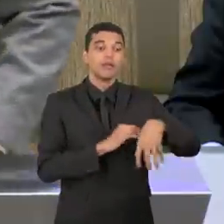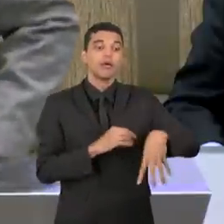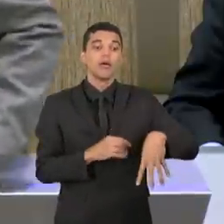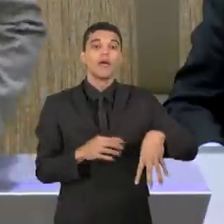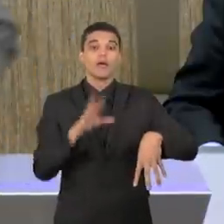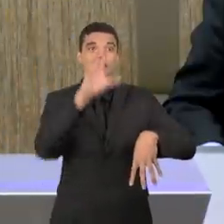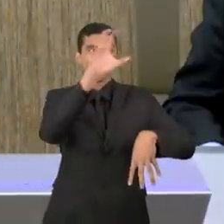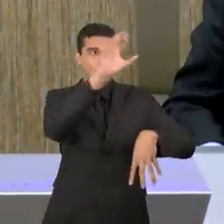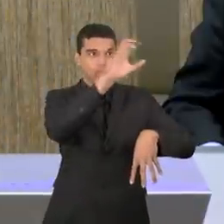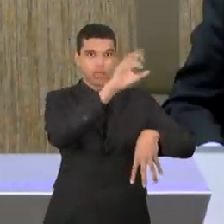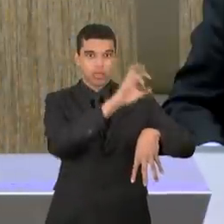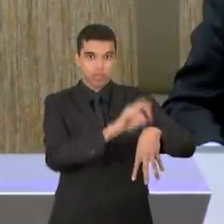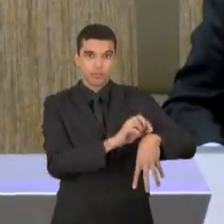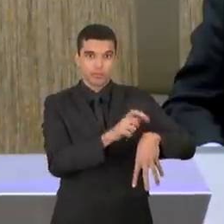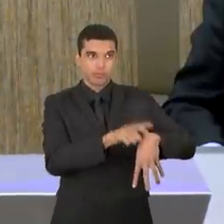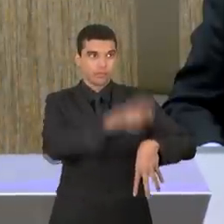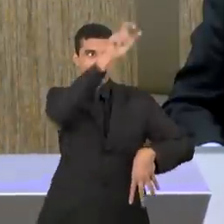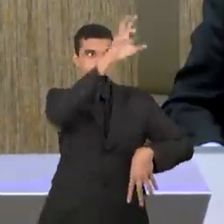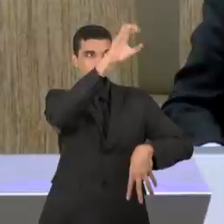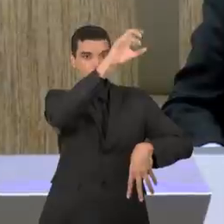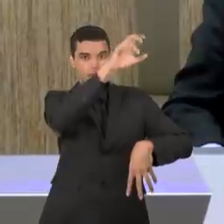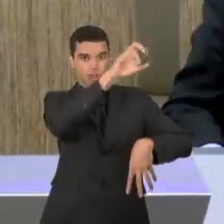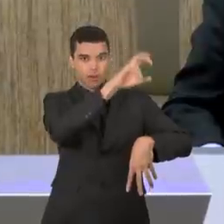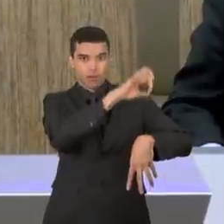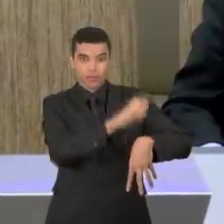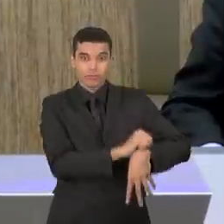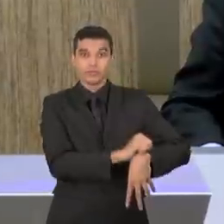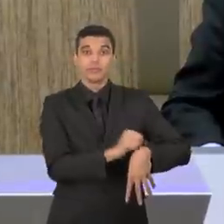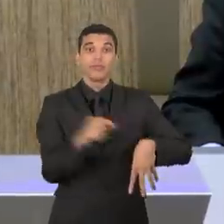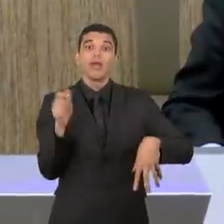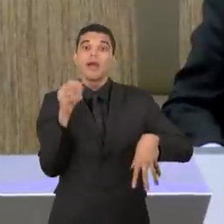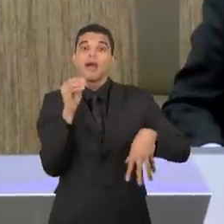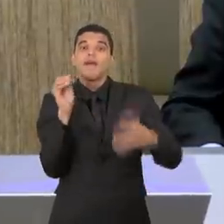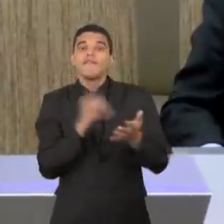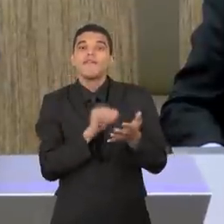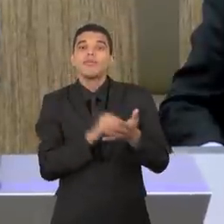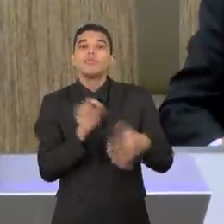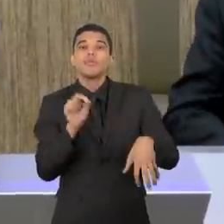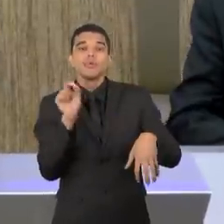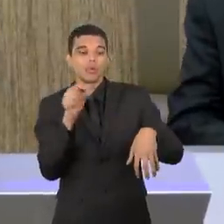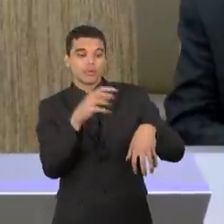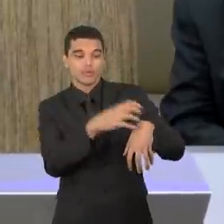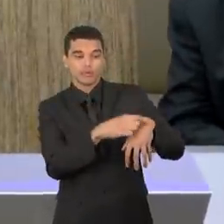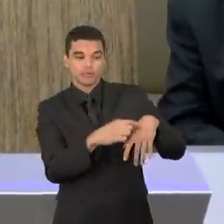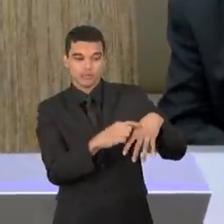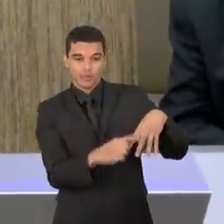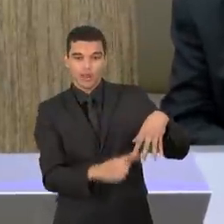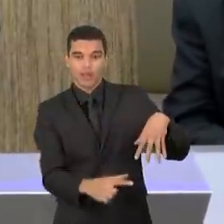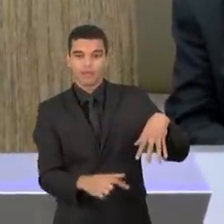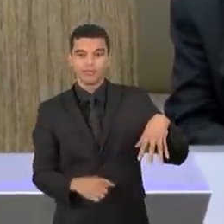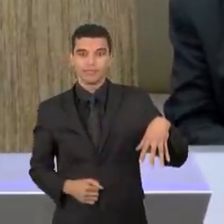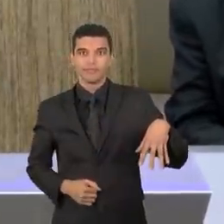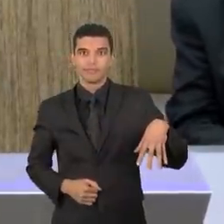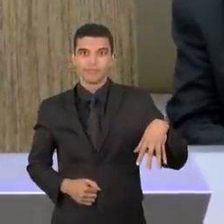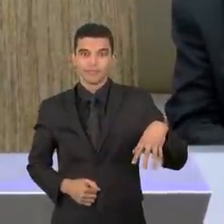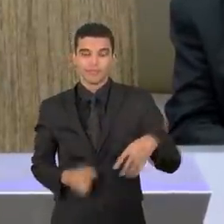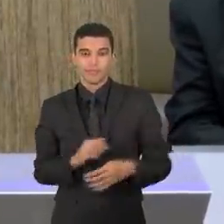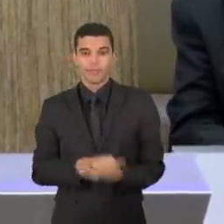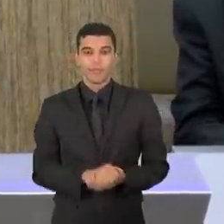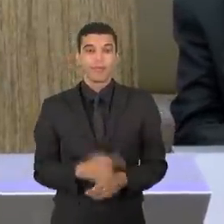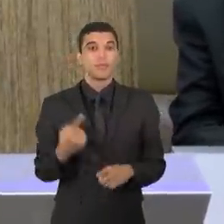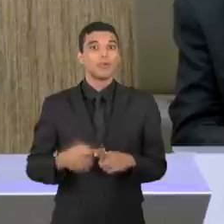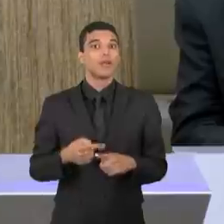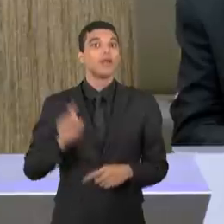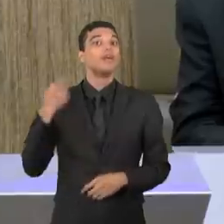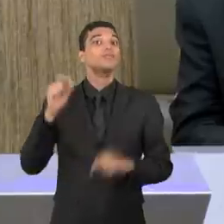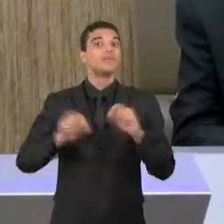Deus disse: eu vou arrancar o fruto. Ficou o caule, pode nascer. Eu vou mandar os gafanhotos. Come aí o